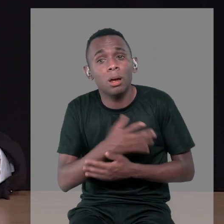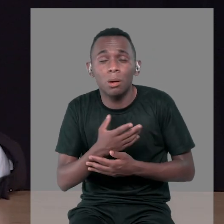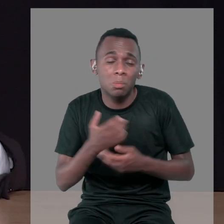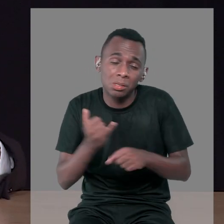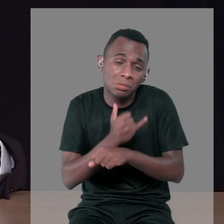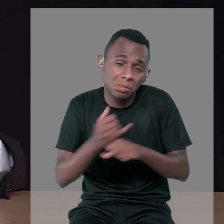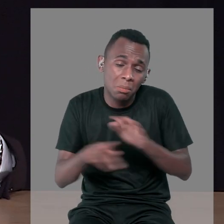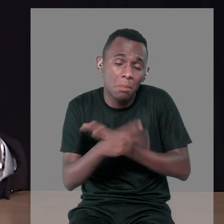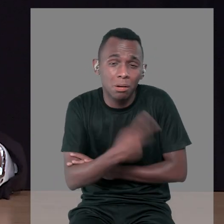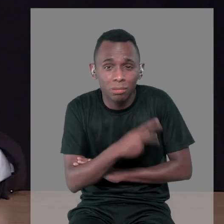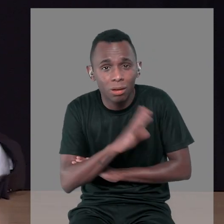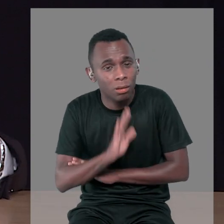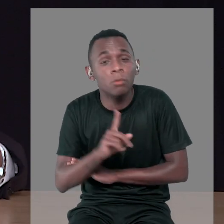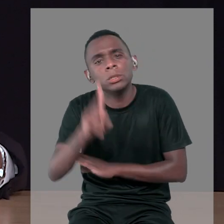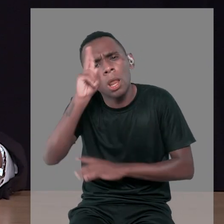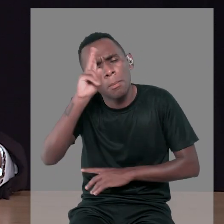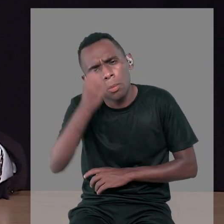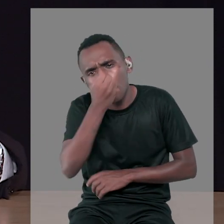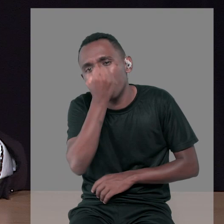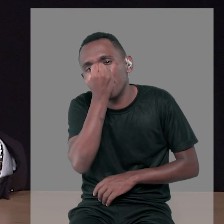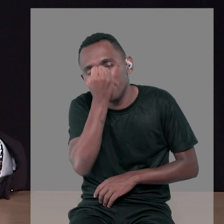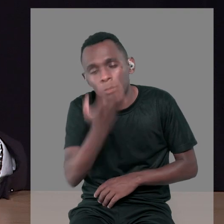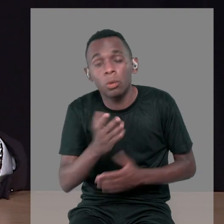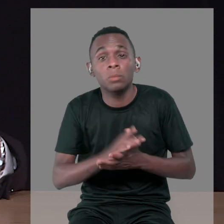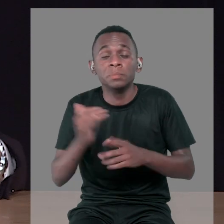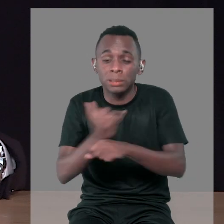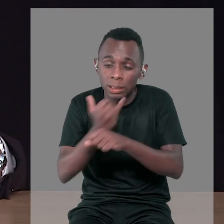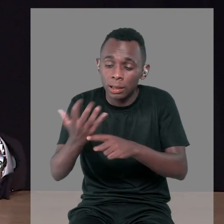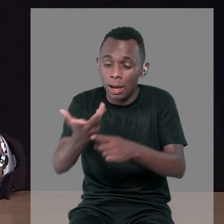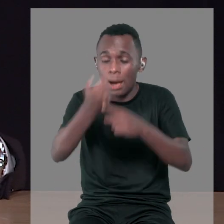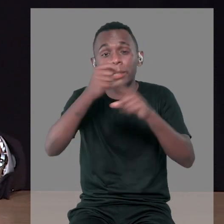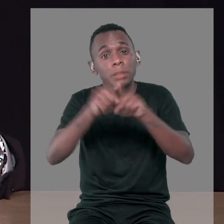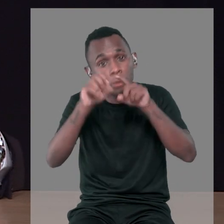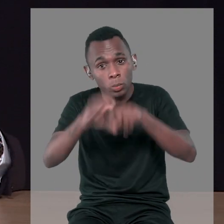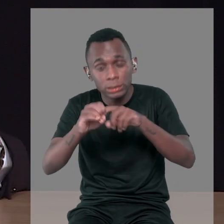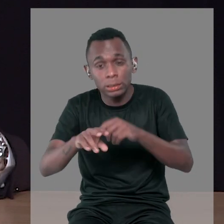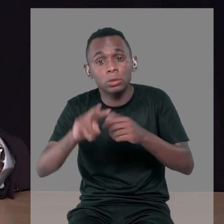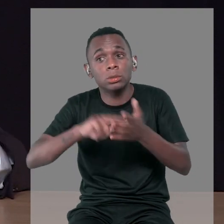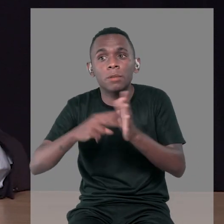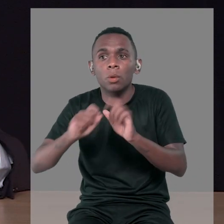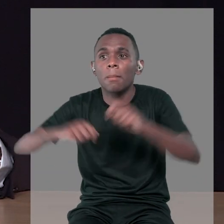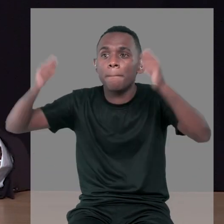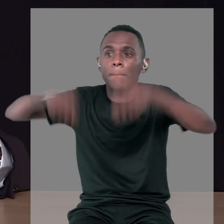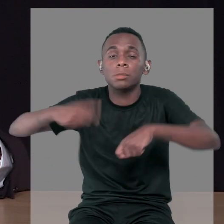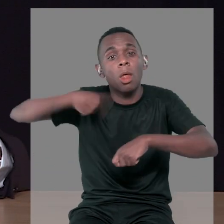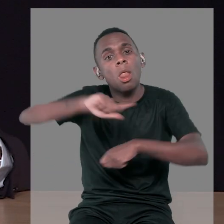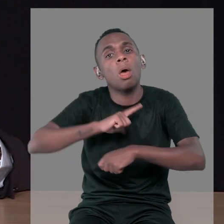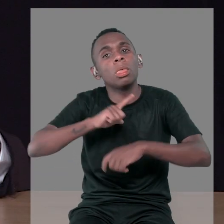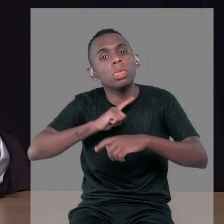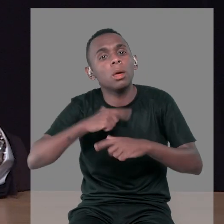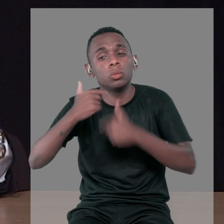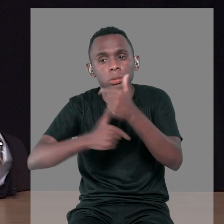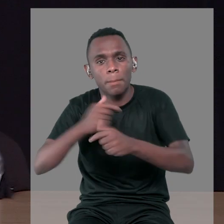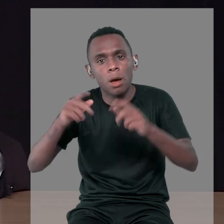lembrou, construtos da arte, da educação, tornam possível que nós tenhamos uma ação pela paz.